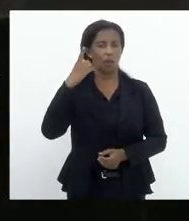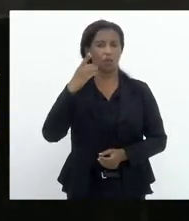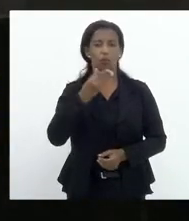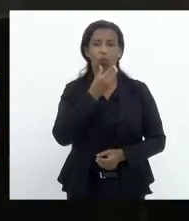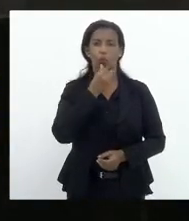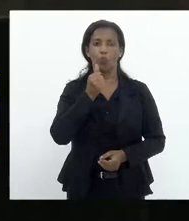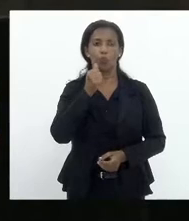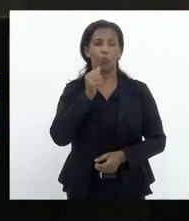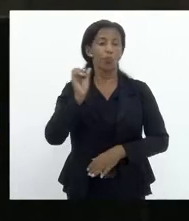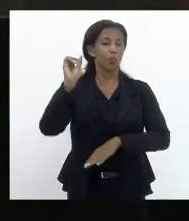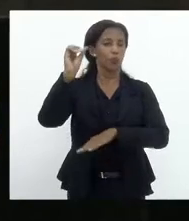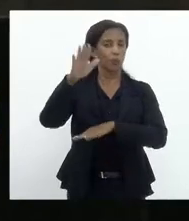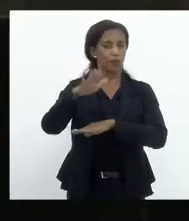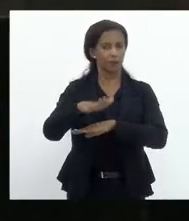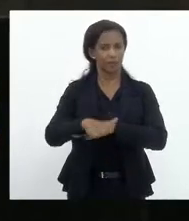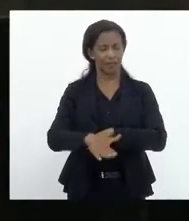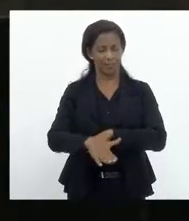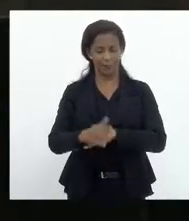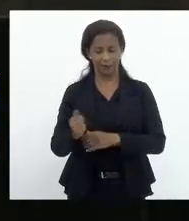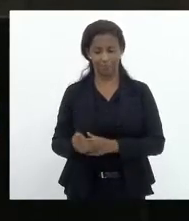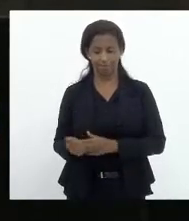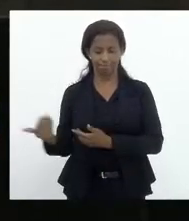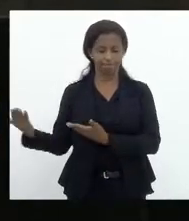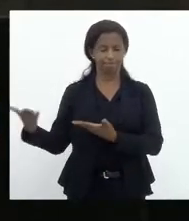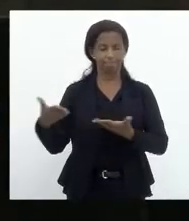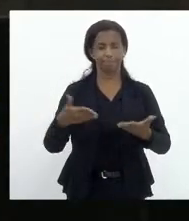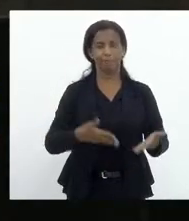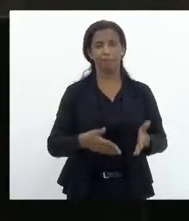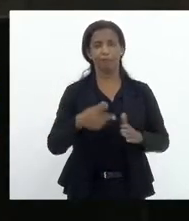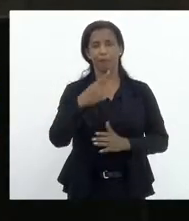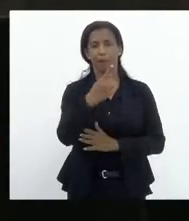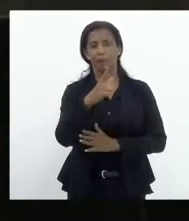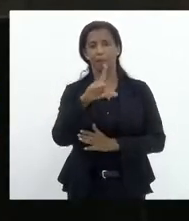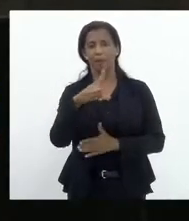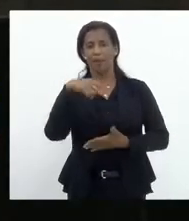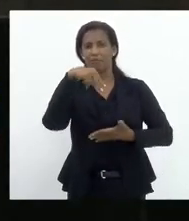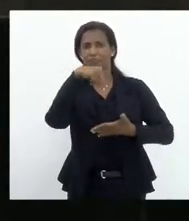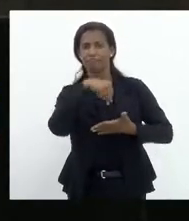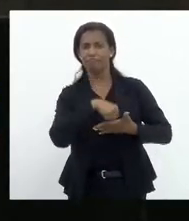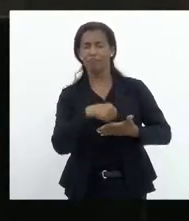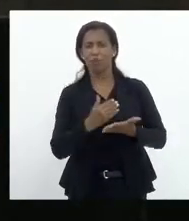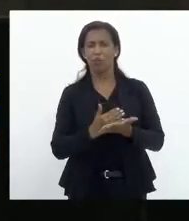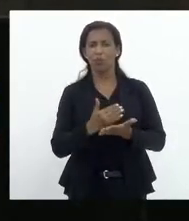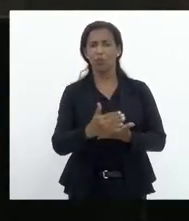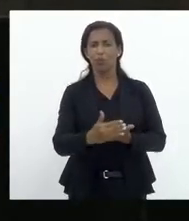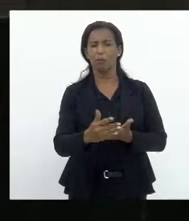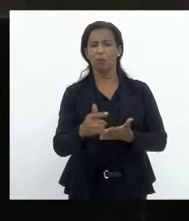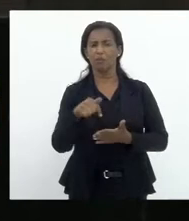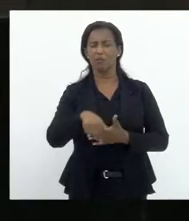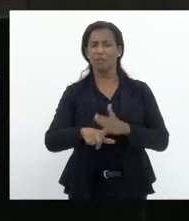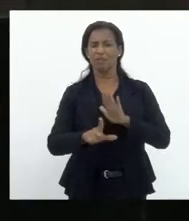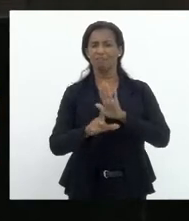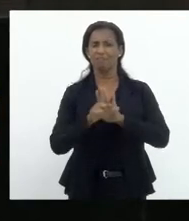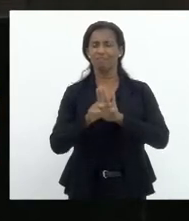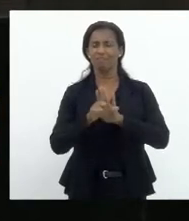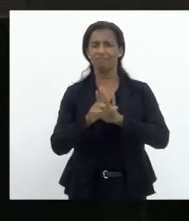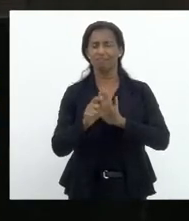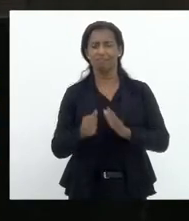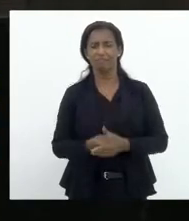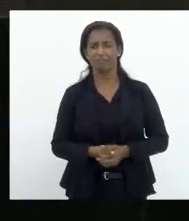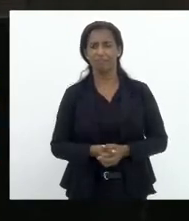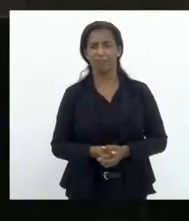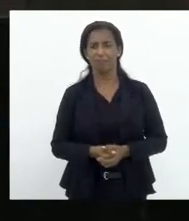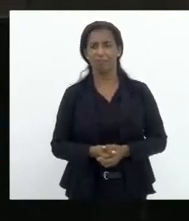tarde é trazemos aqui um pele que foi protocolado ainda no início desta legislatura mas que